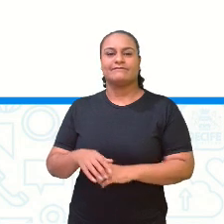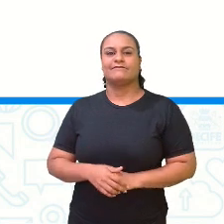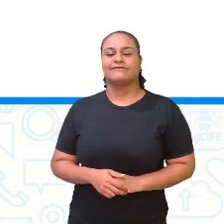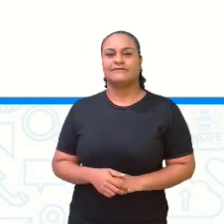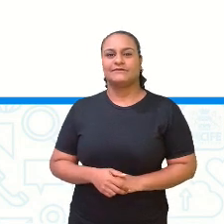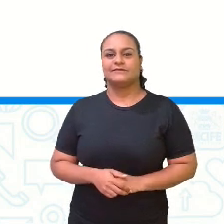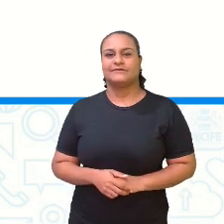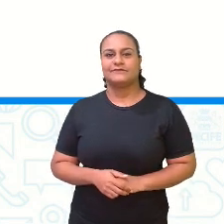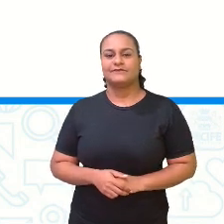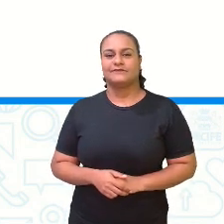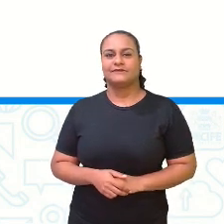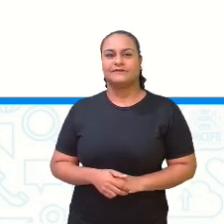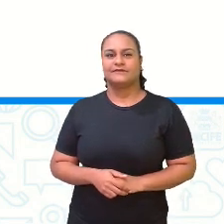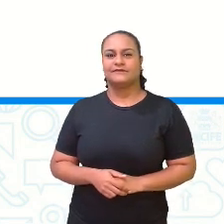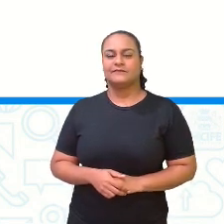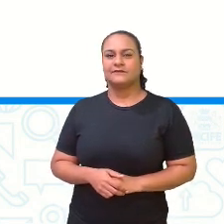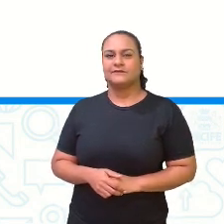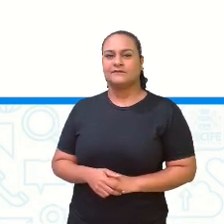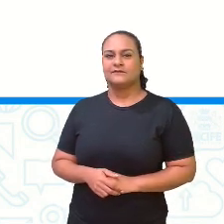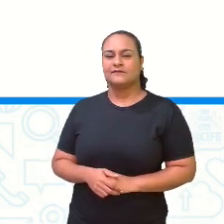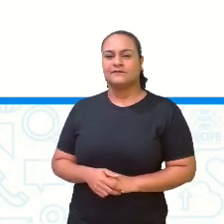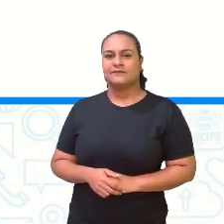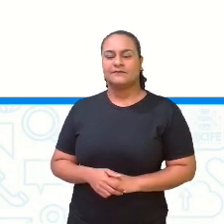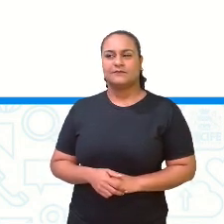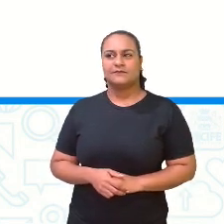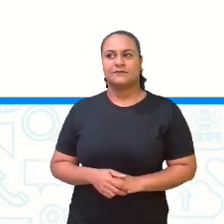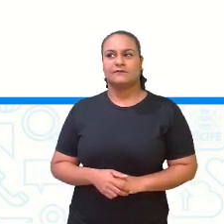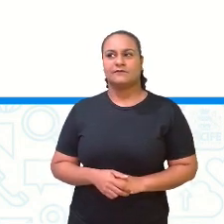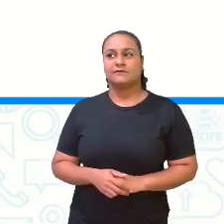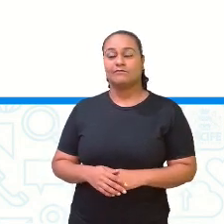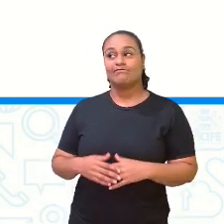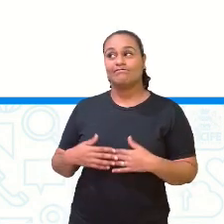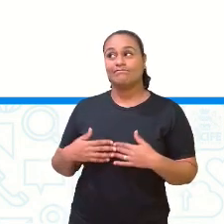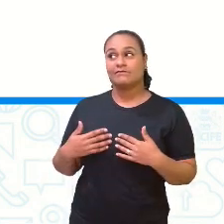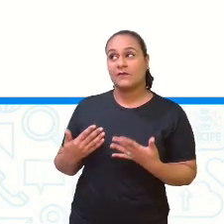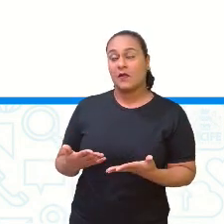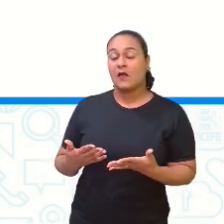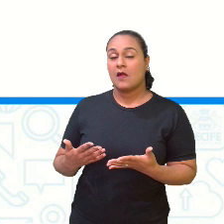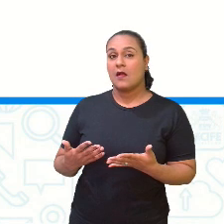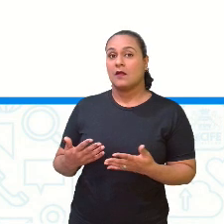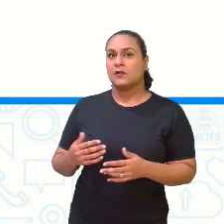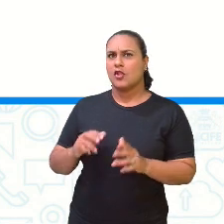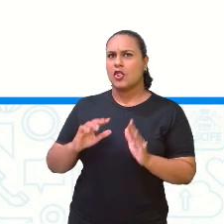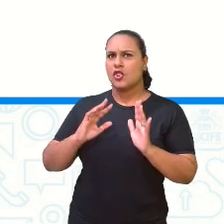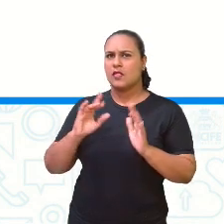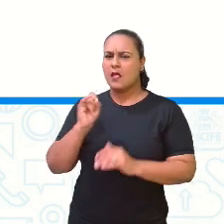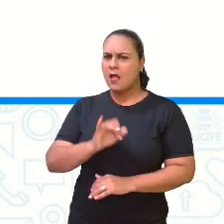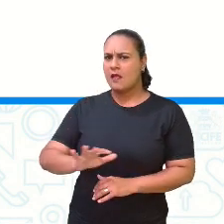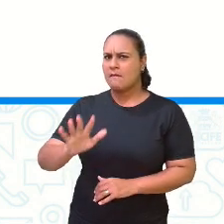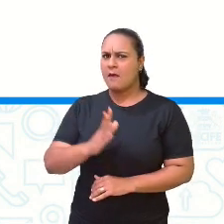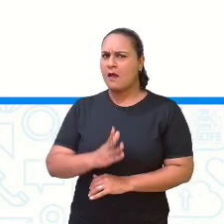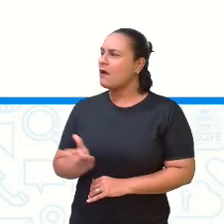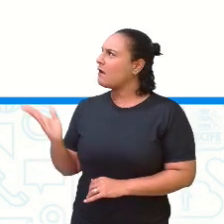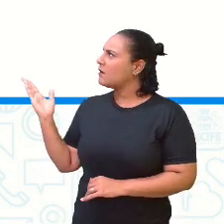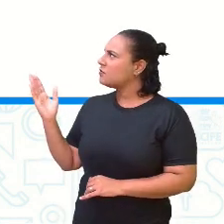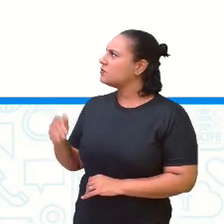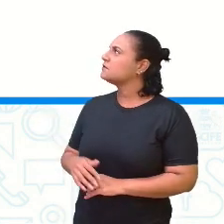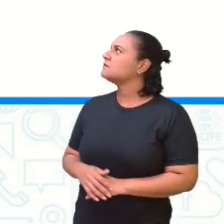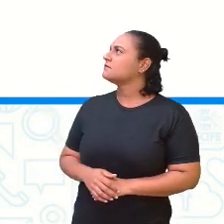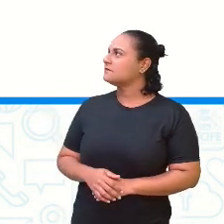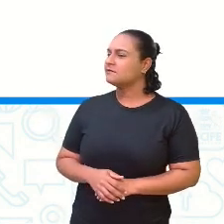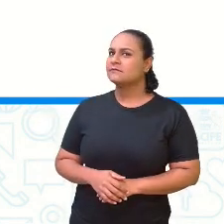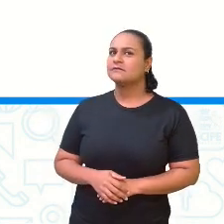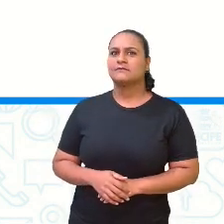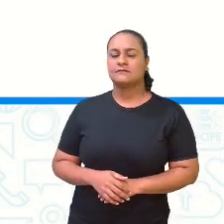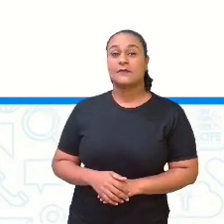nosso país, né? Por incrível que pareça, todas essas imagens aí são de